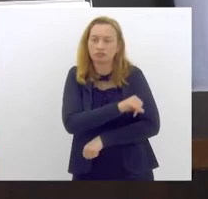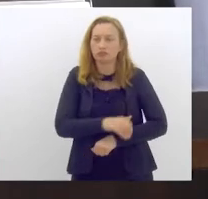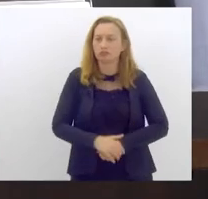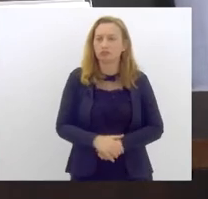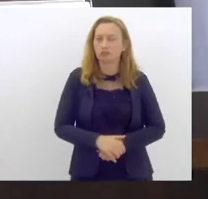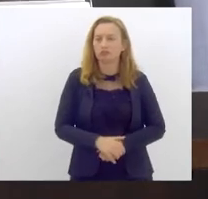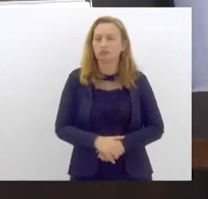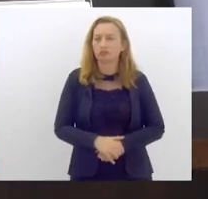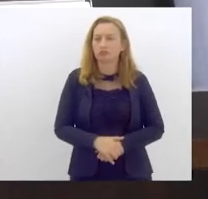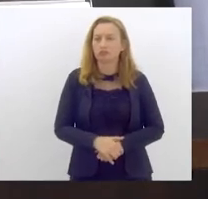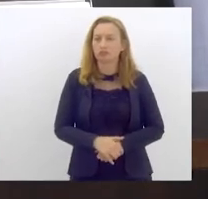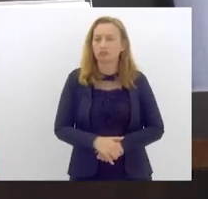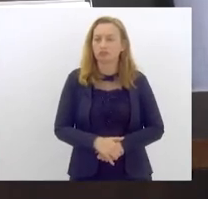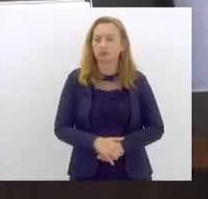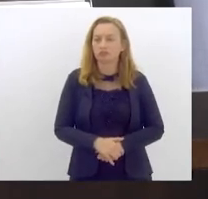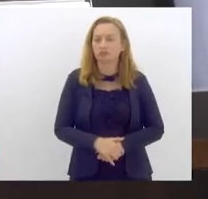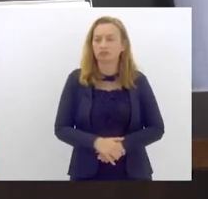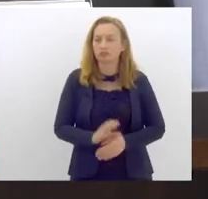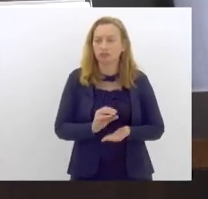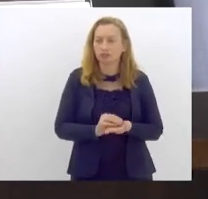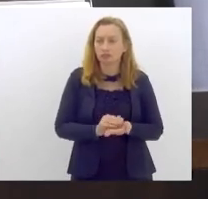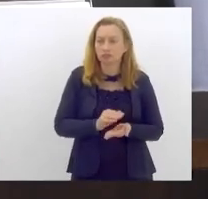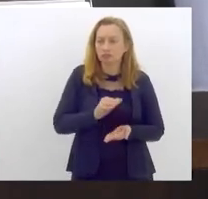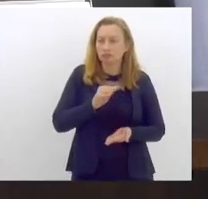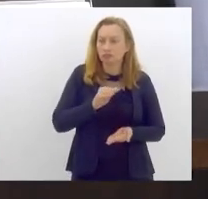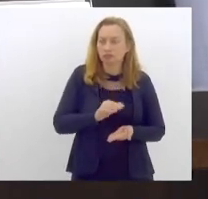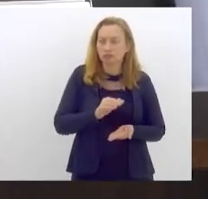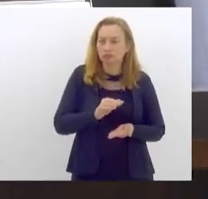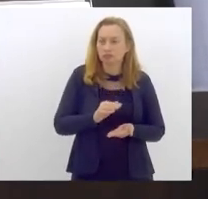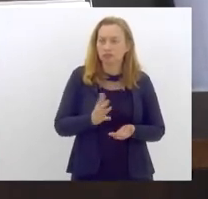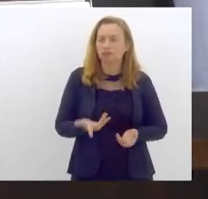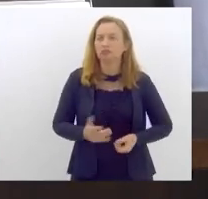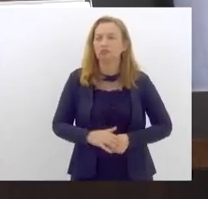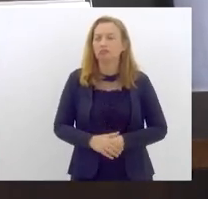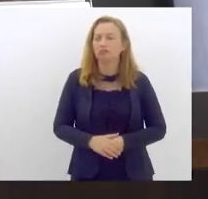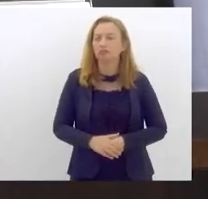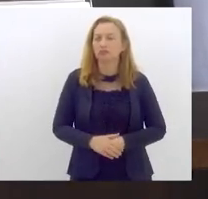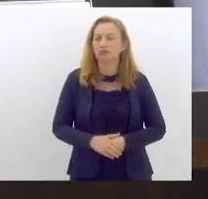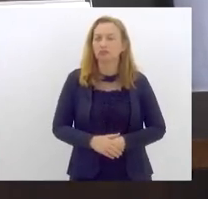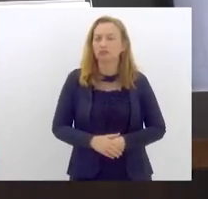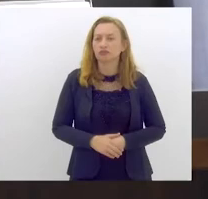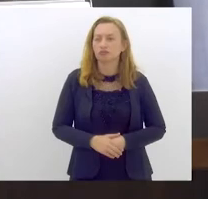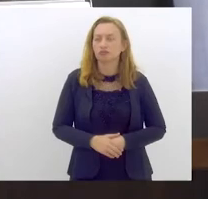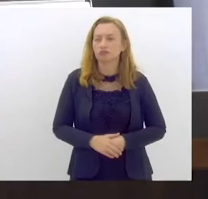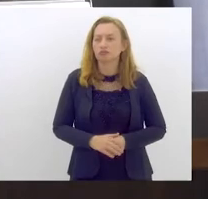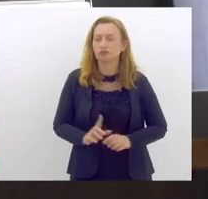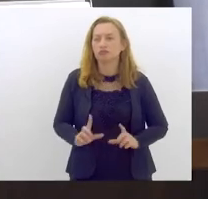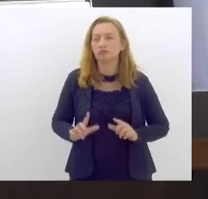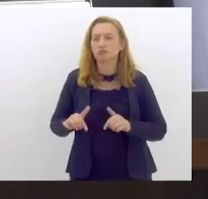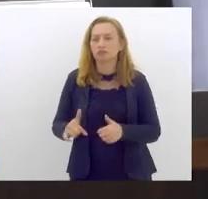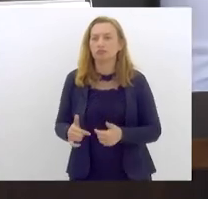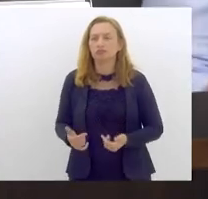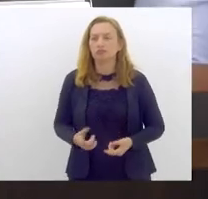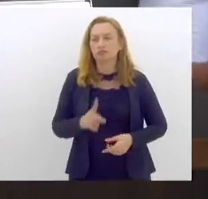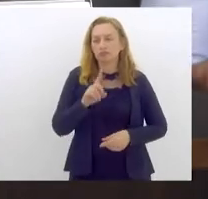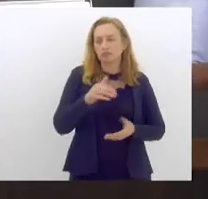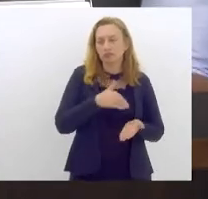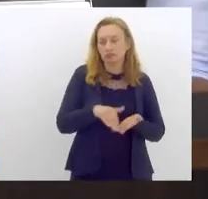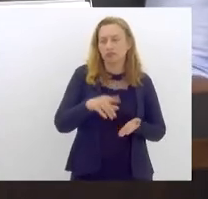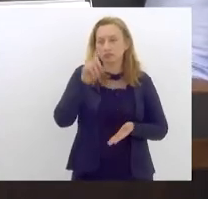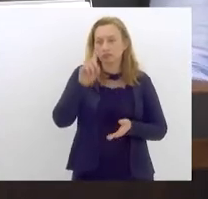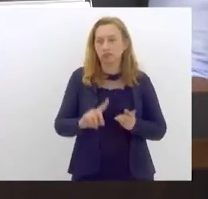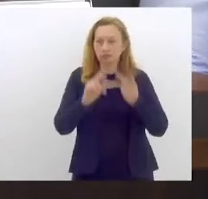entretanto no que se refere ao volume de ações por exemplo da secretaria de Direitos Humanos que